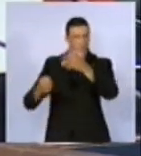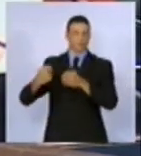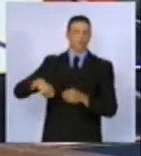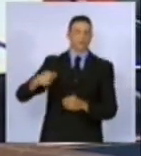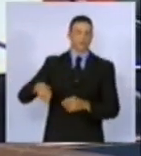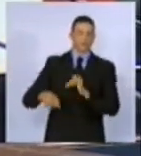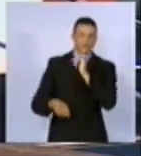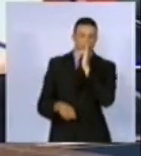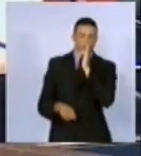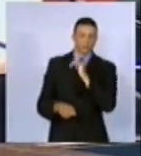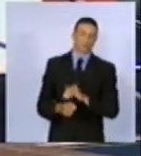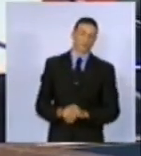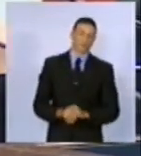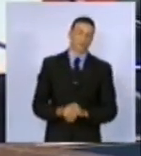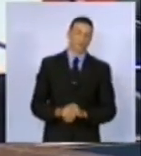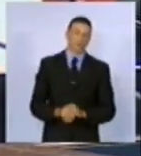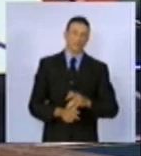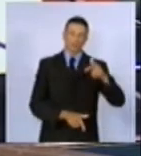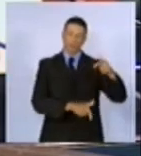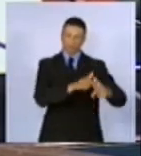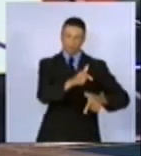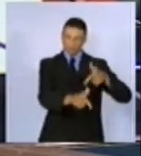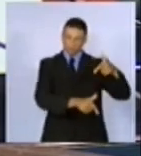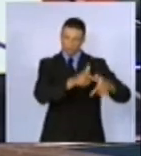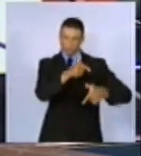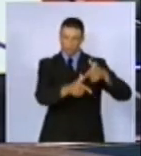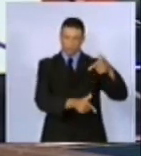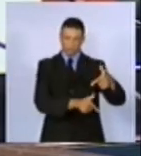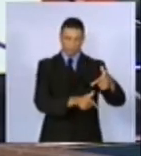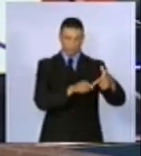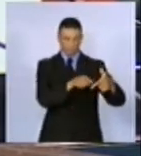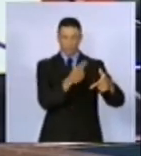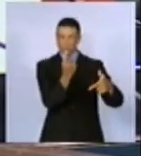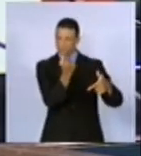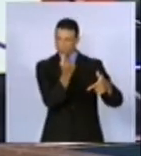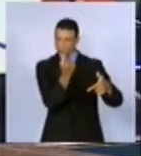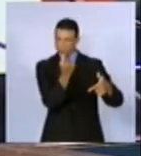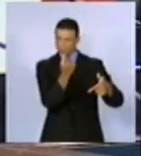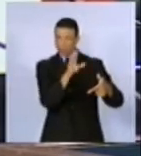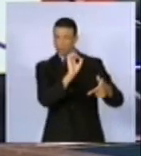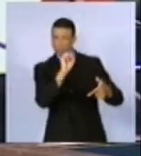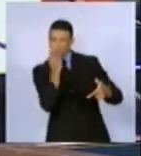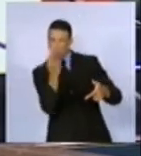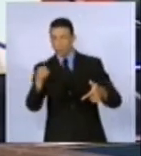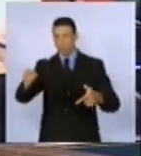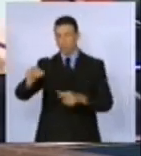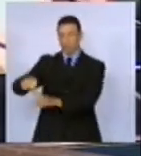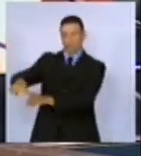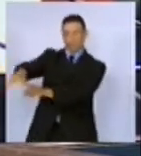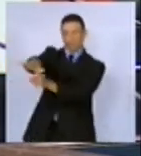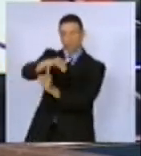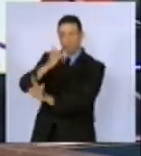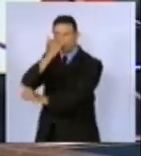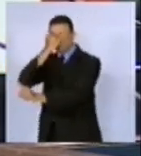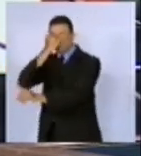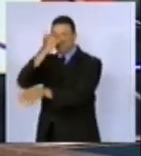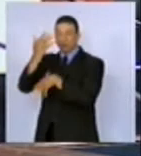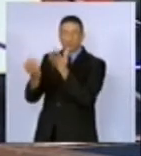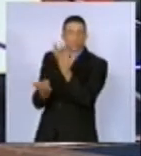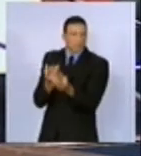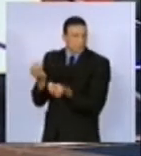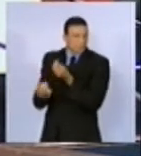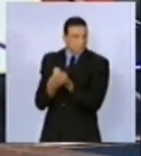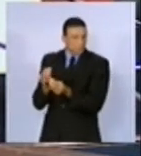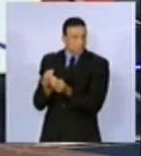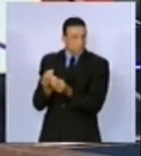atividade ela tá a segurar os seus custos ambientais e sociais enfim e reproduzir